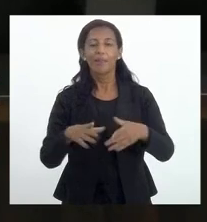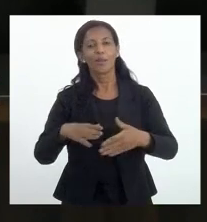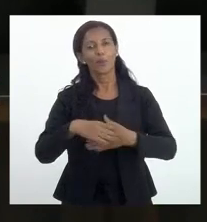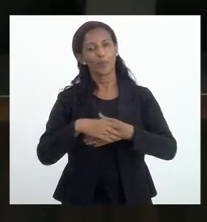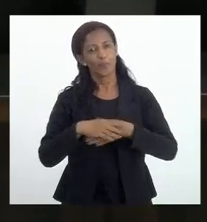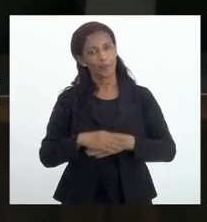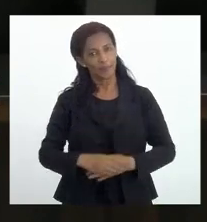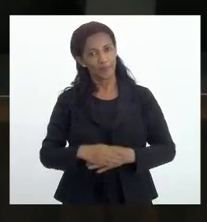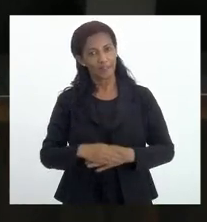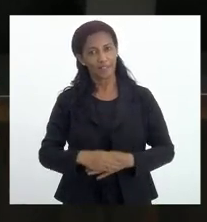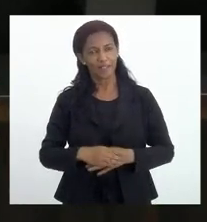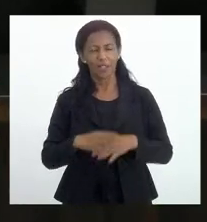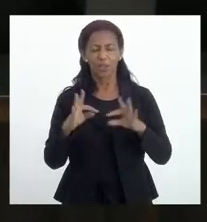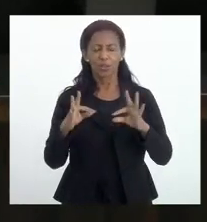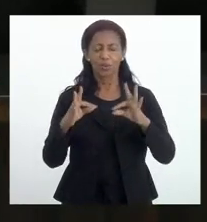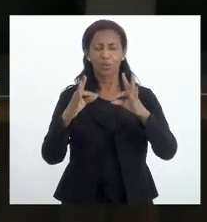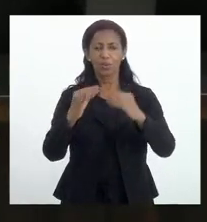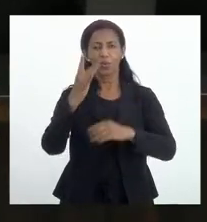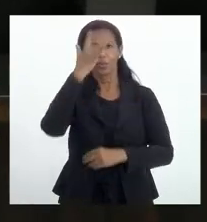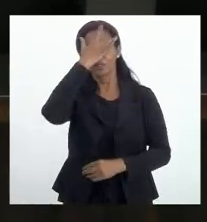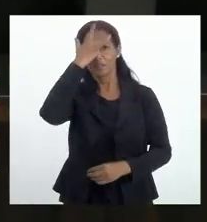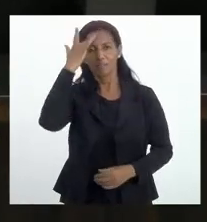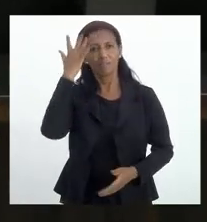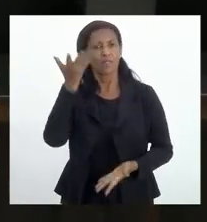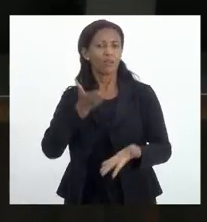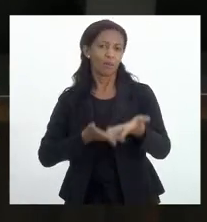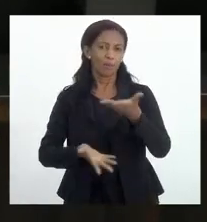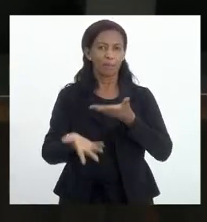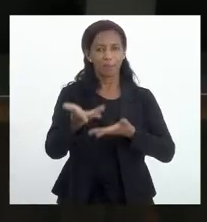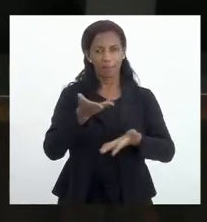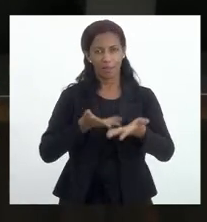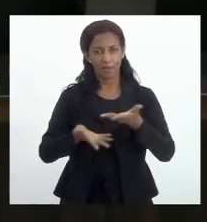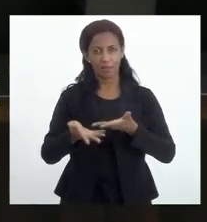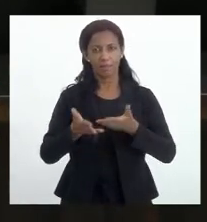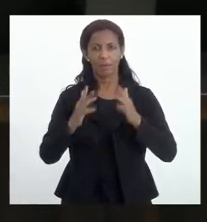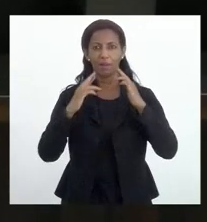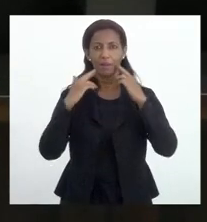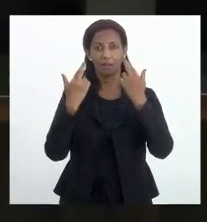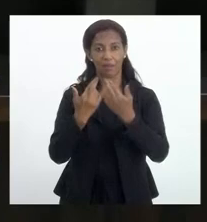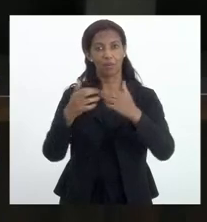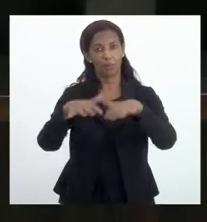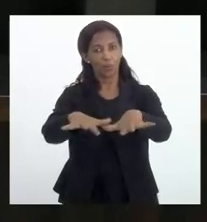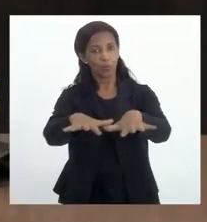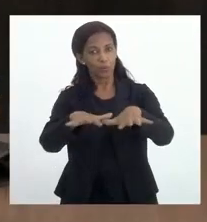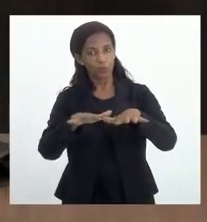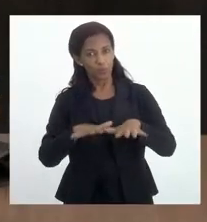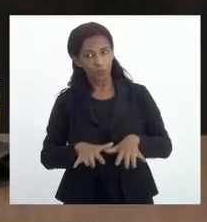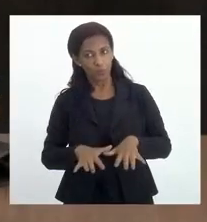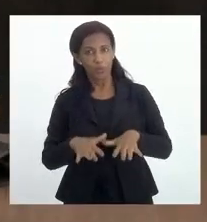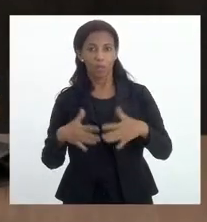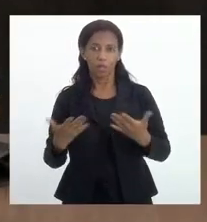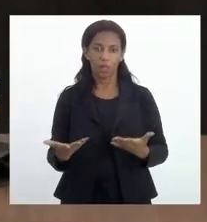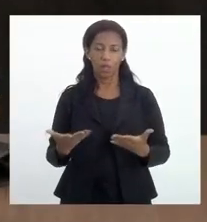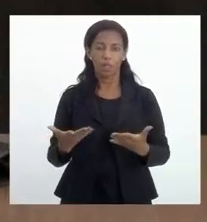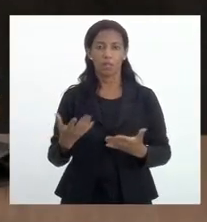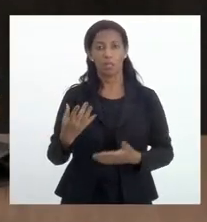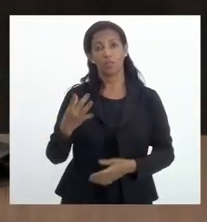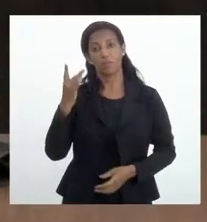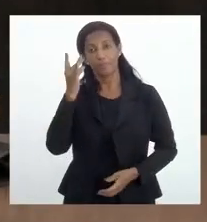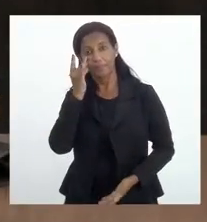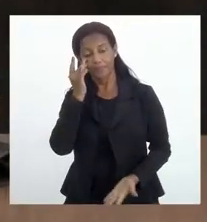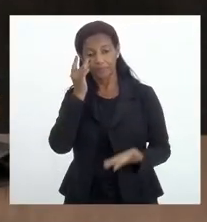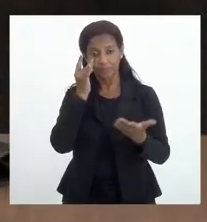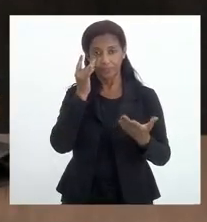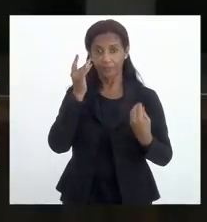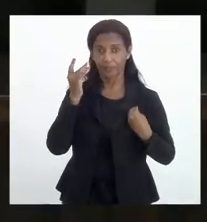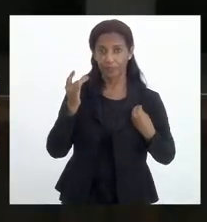cumprimentar todos aqueles que vão participar da audiência pública, quer seja de forma